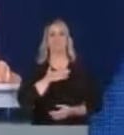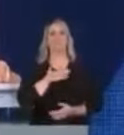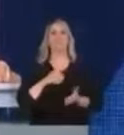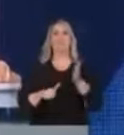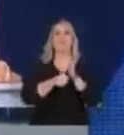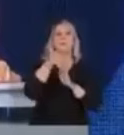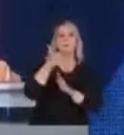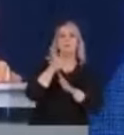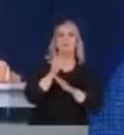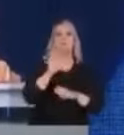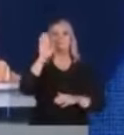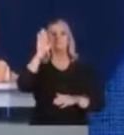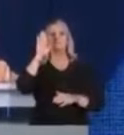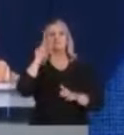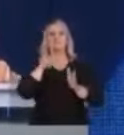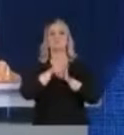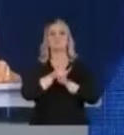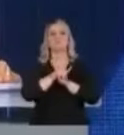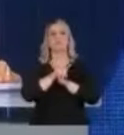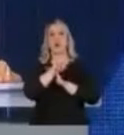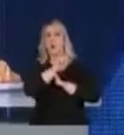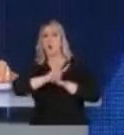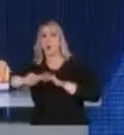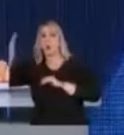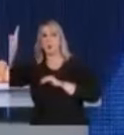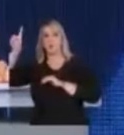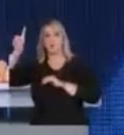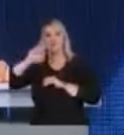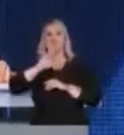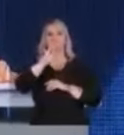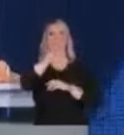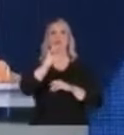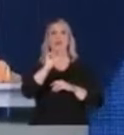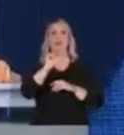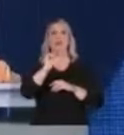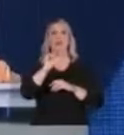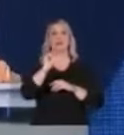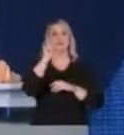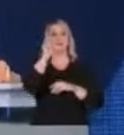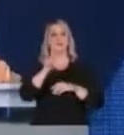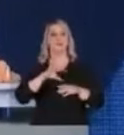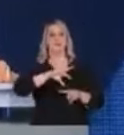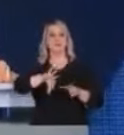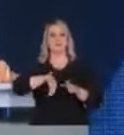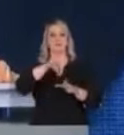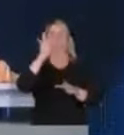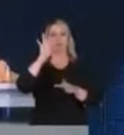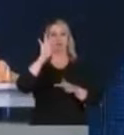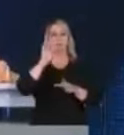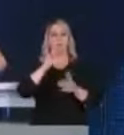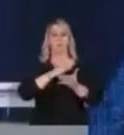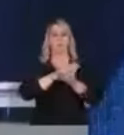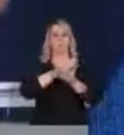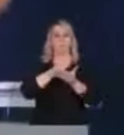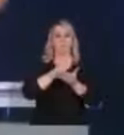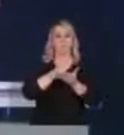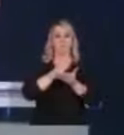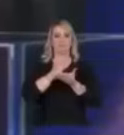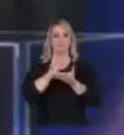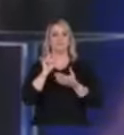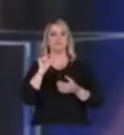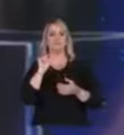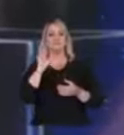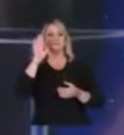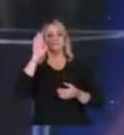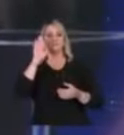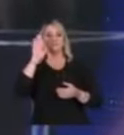primeiro candidato a perguntar será o último a responder vamos ver quem será começamos esta rodada com o